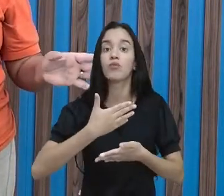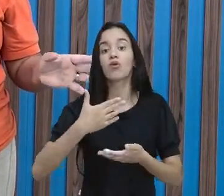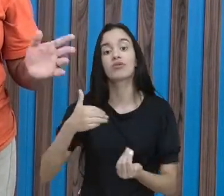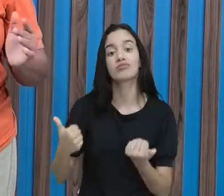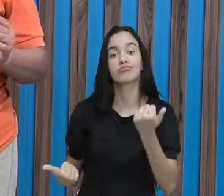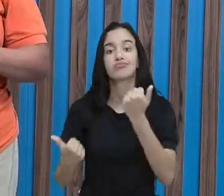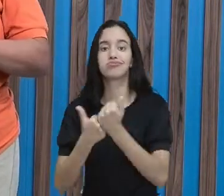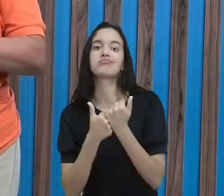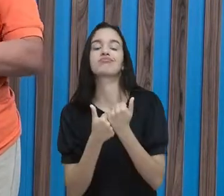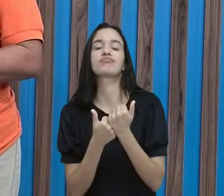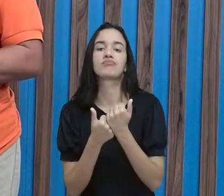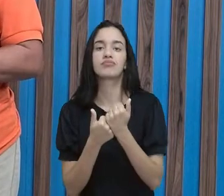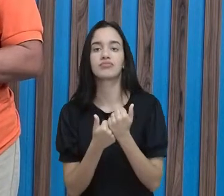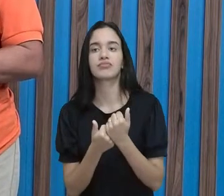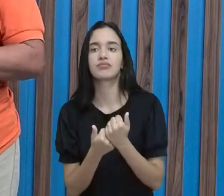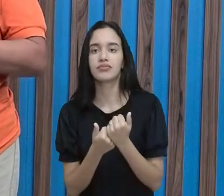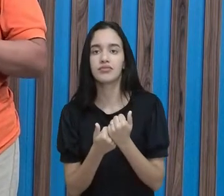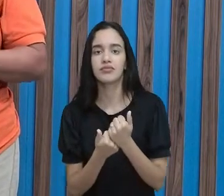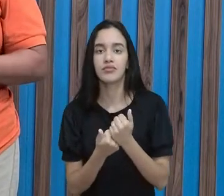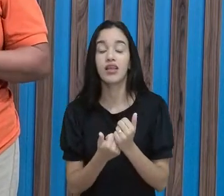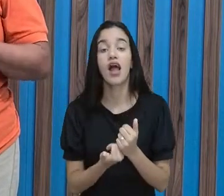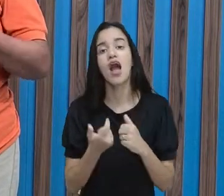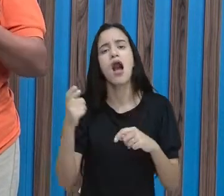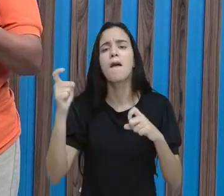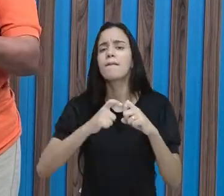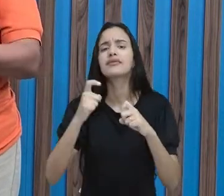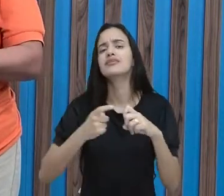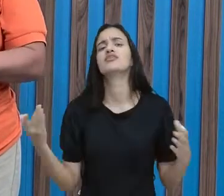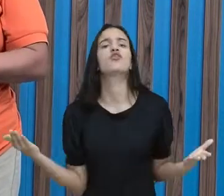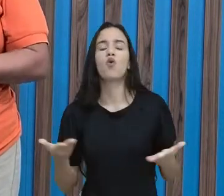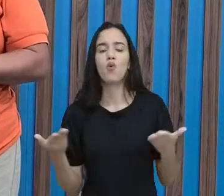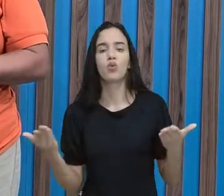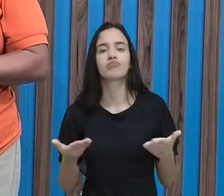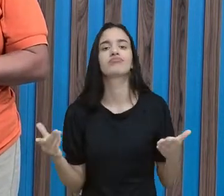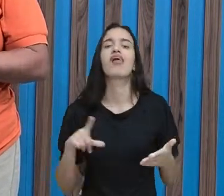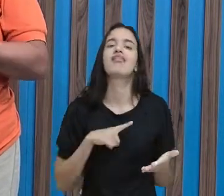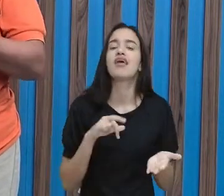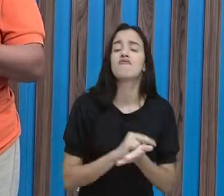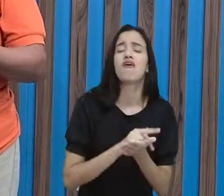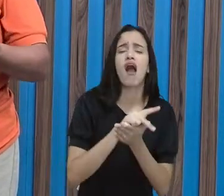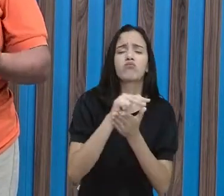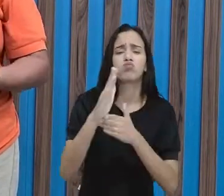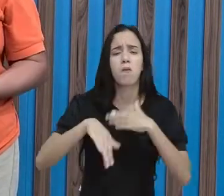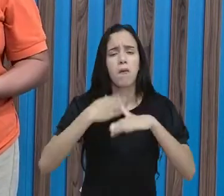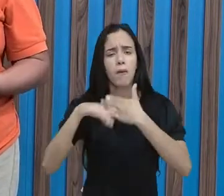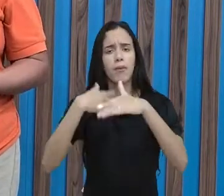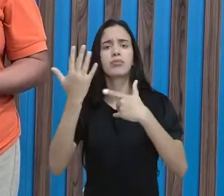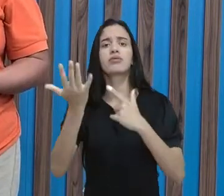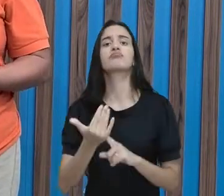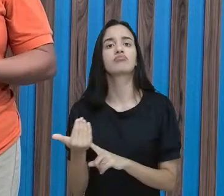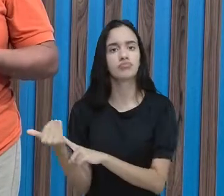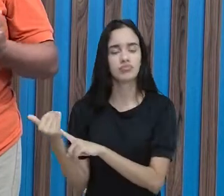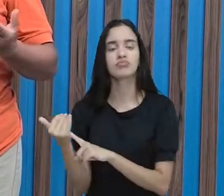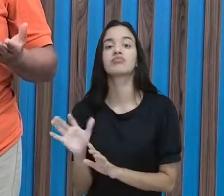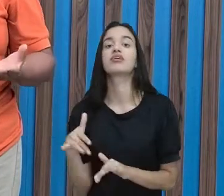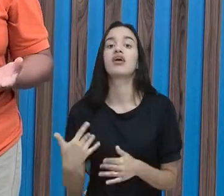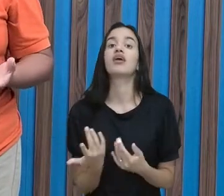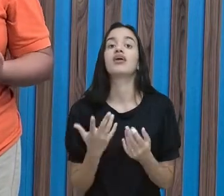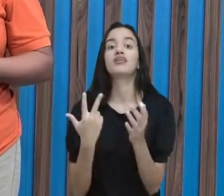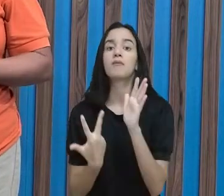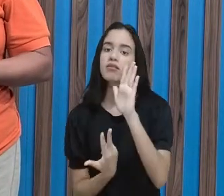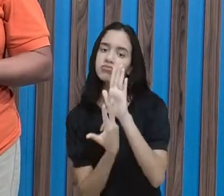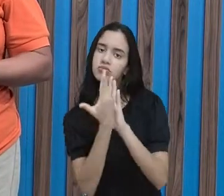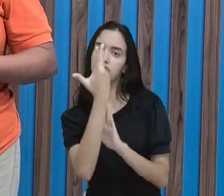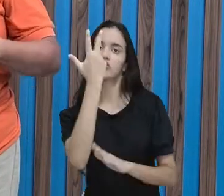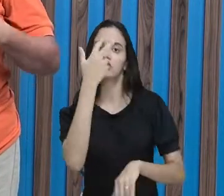substituiu. E na medicina? A medicina, hoje em dia, nós também temos vários avanços da tecnologia. Cirurgias feitas